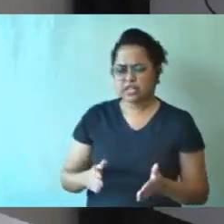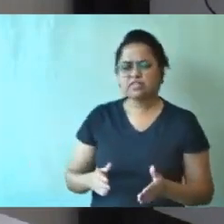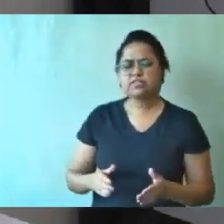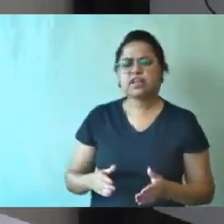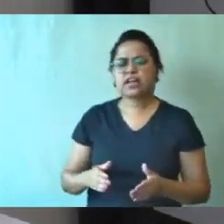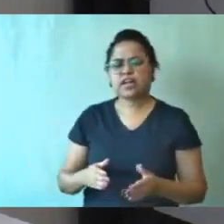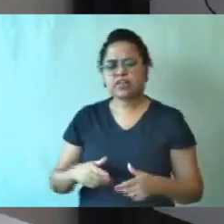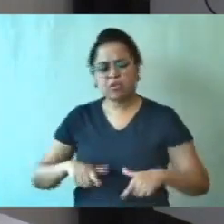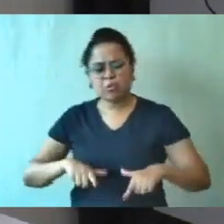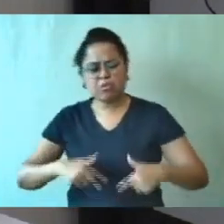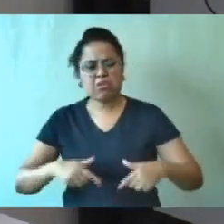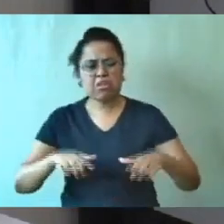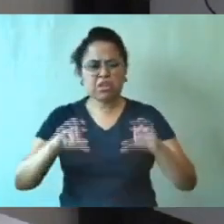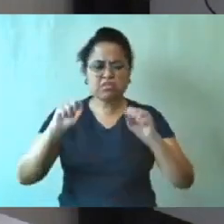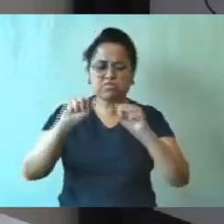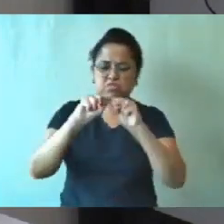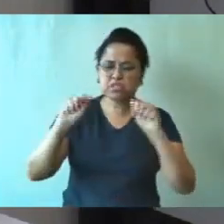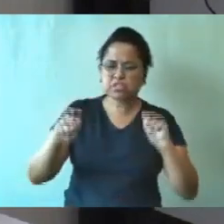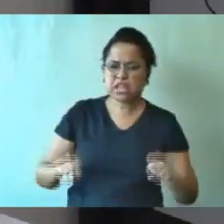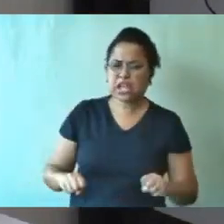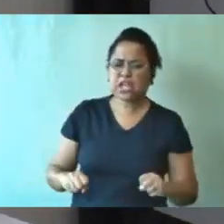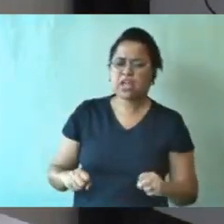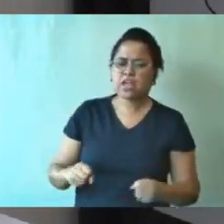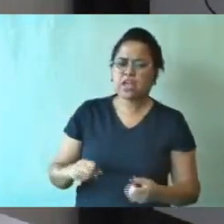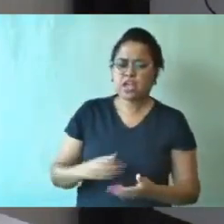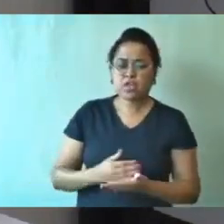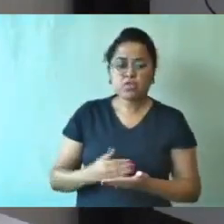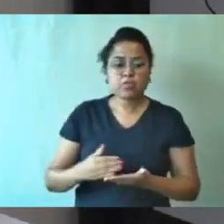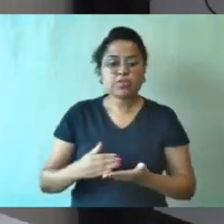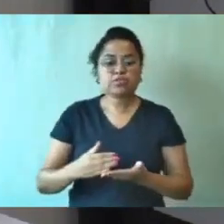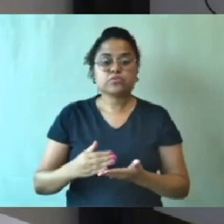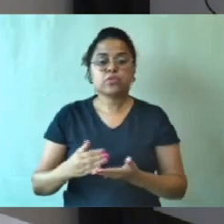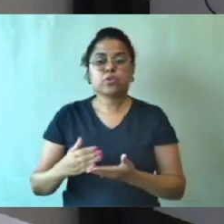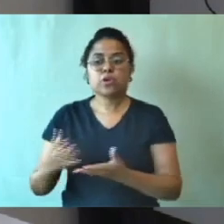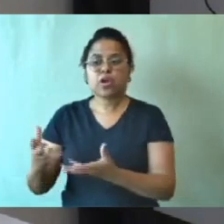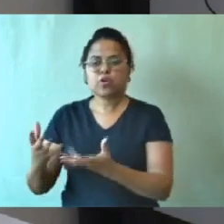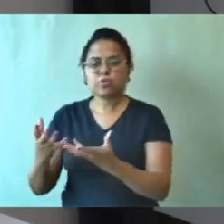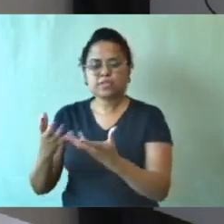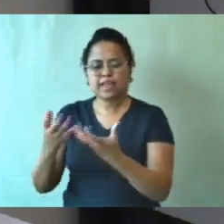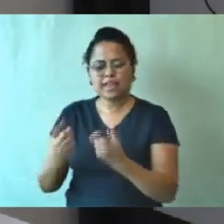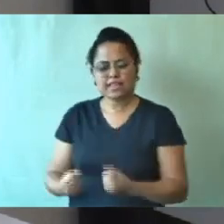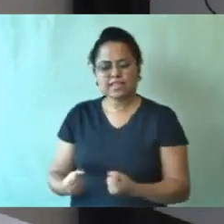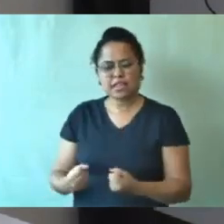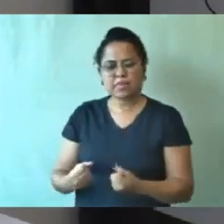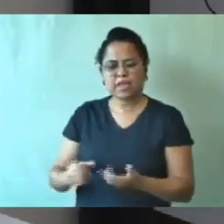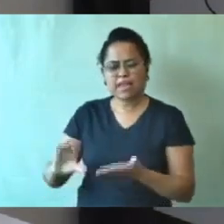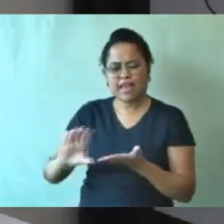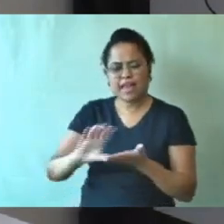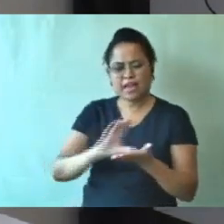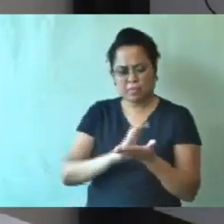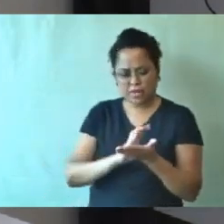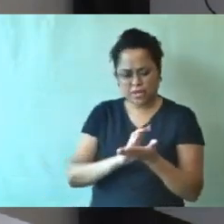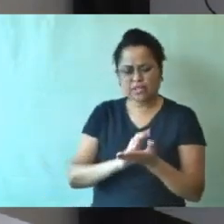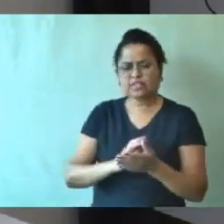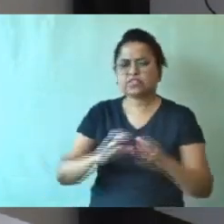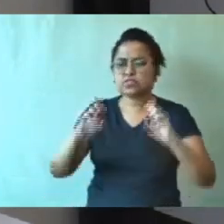já começa a receber repasses que não passam pela Torres. Ela já começa a receber do sistema. Do sistema, que eu